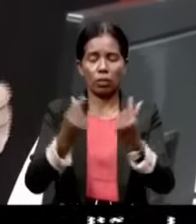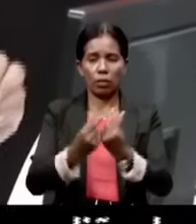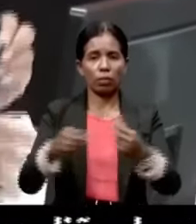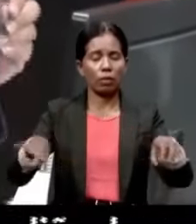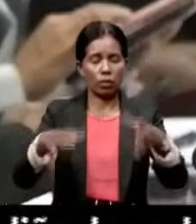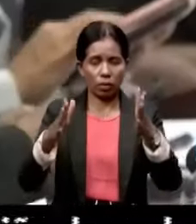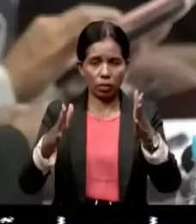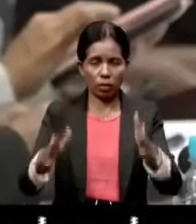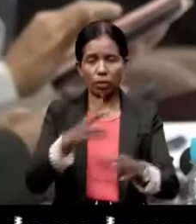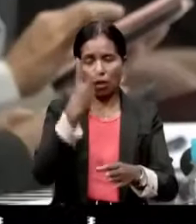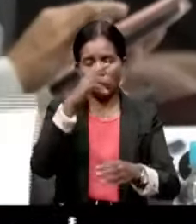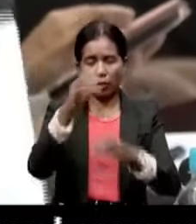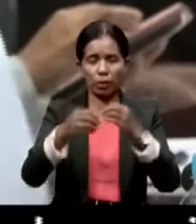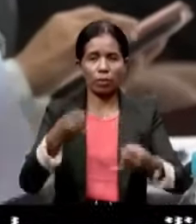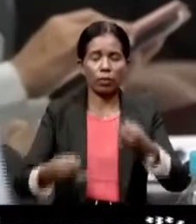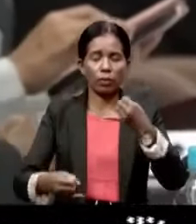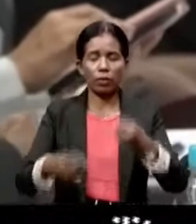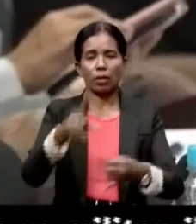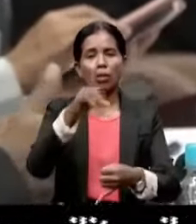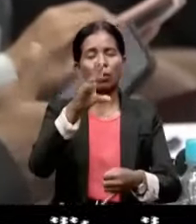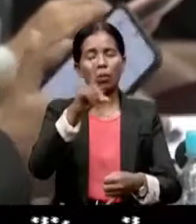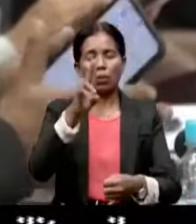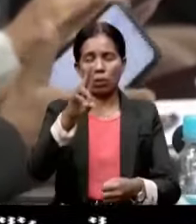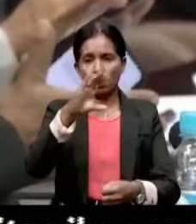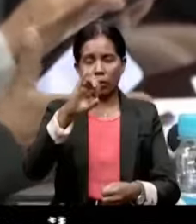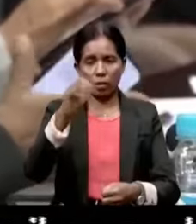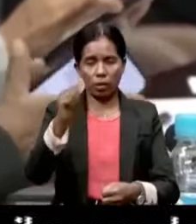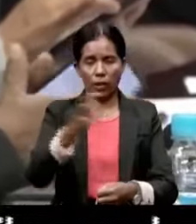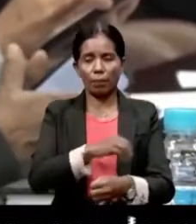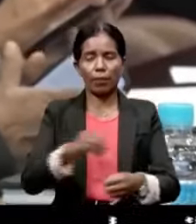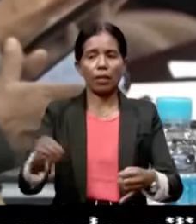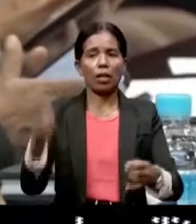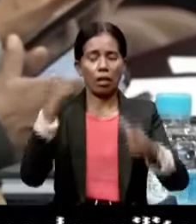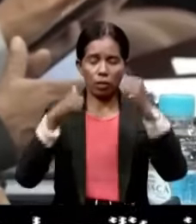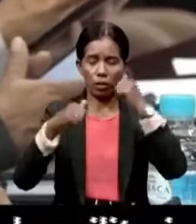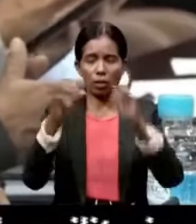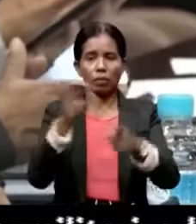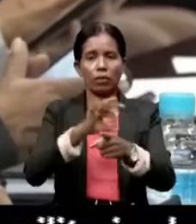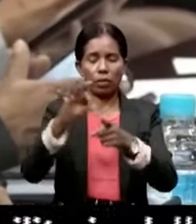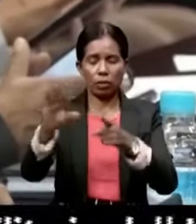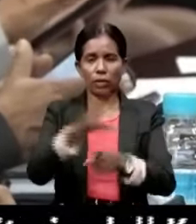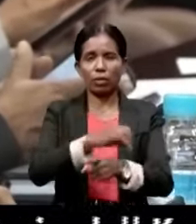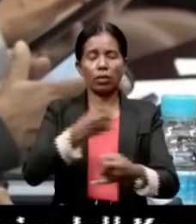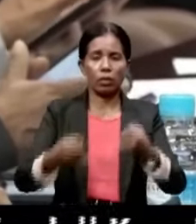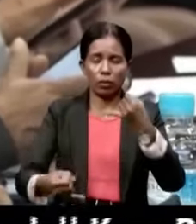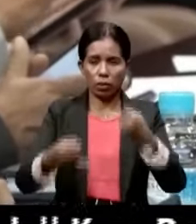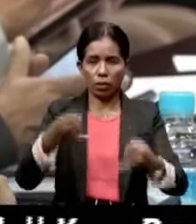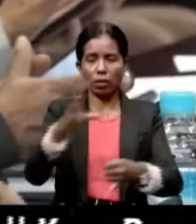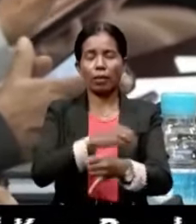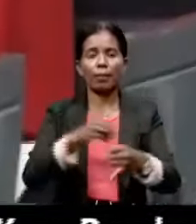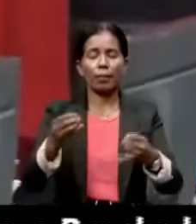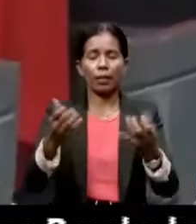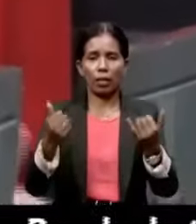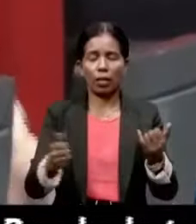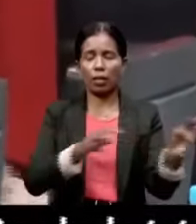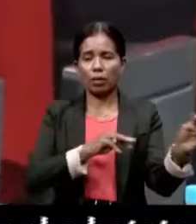para Reforma Setor Justiça, Lúcia Lobato. Objetivo desse regime foi uma atividade de formação, centro de formação jurídica no judiciário, né?